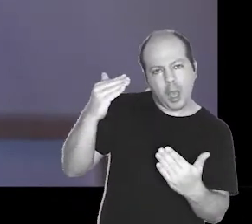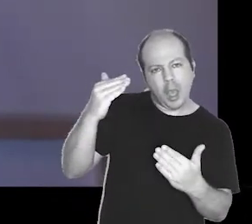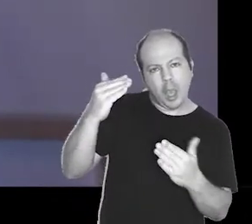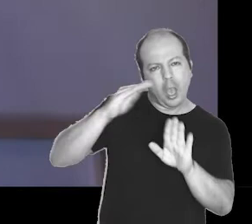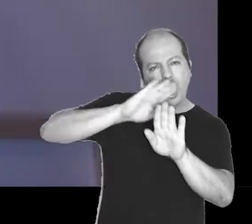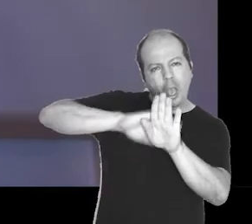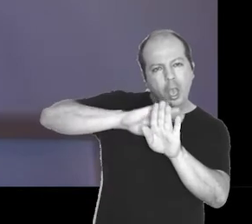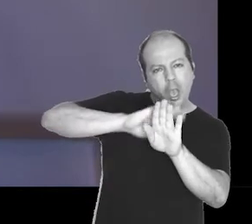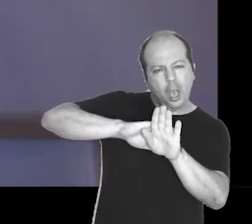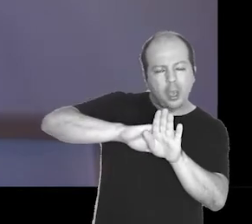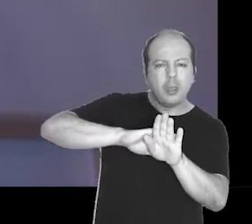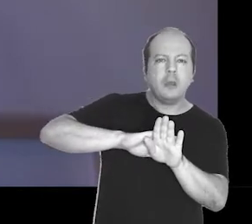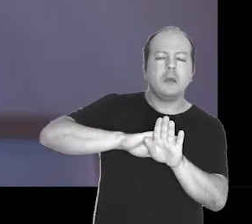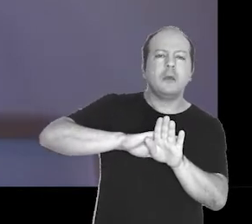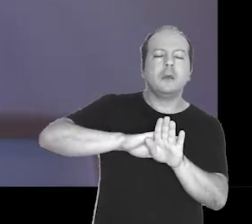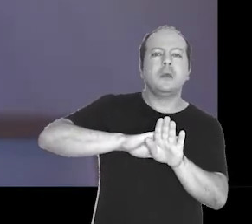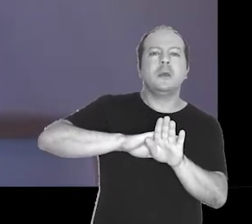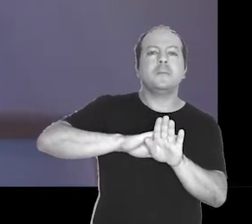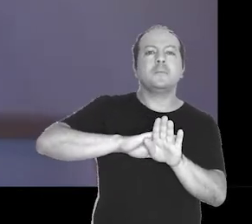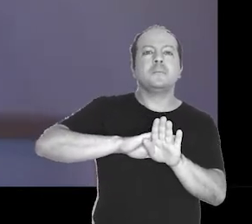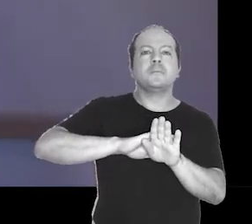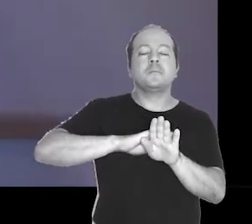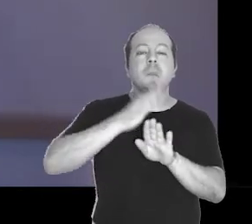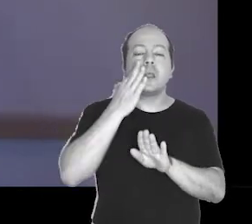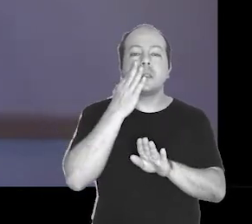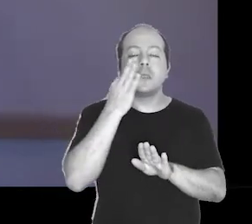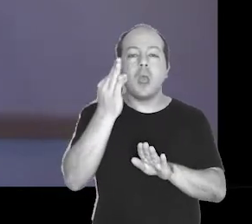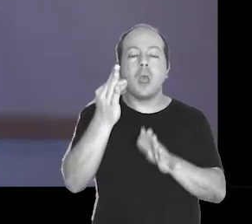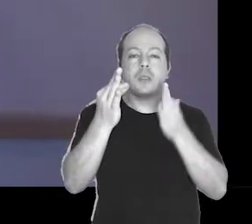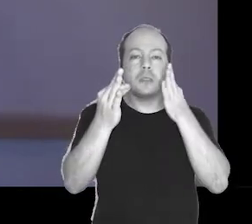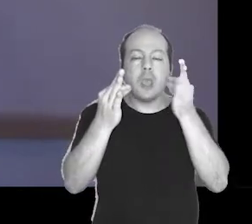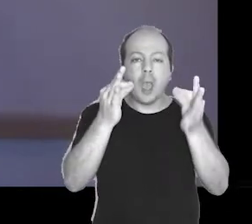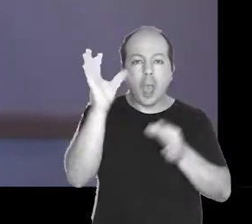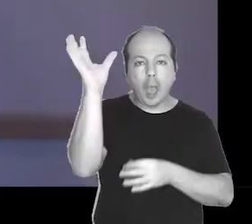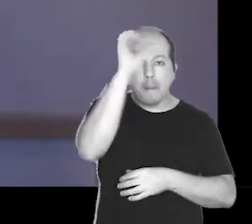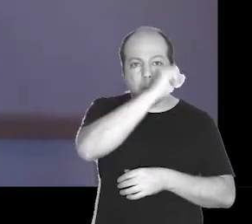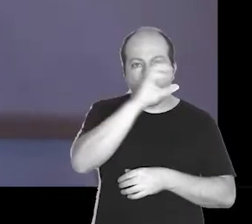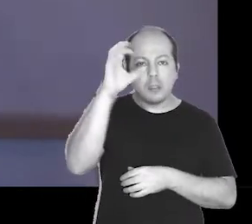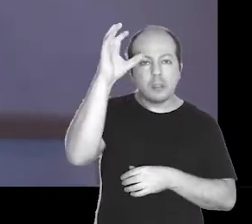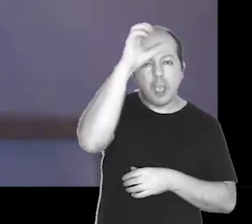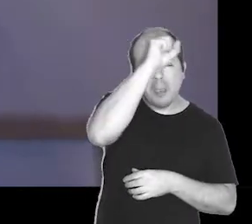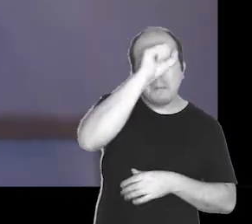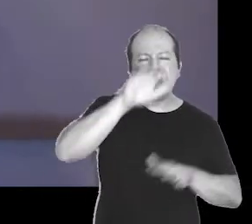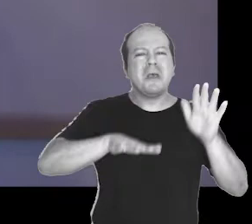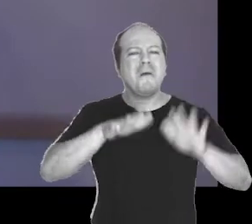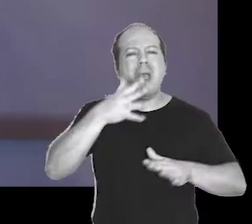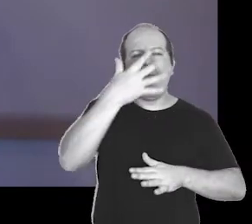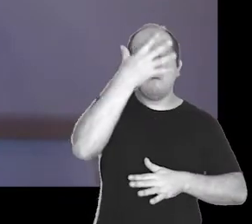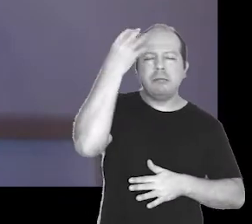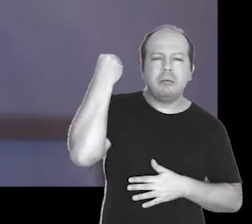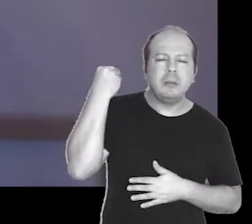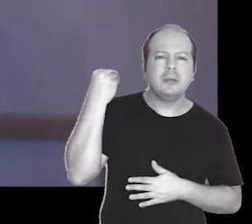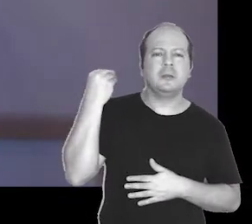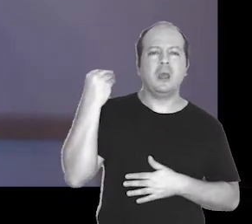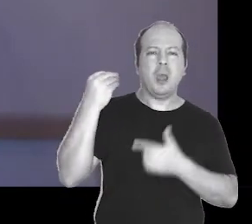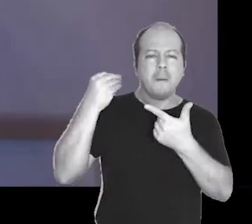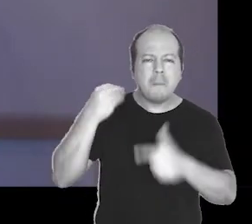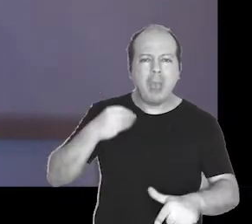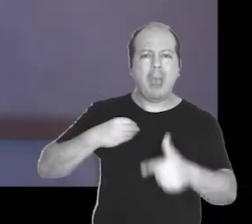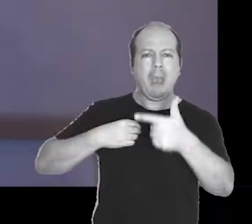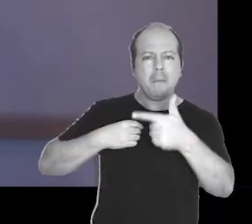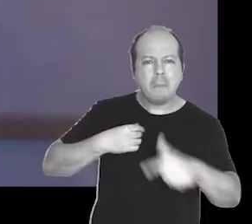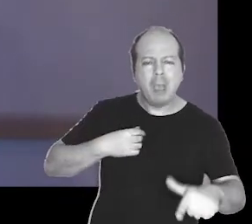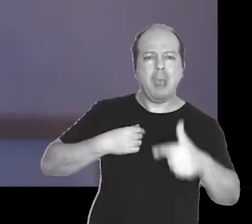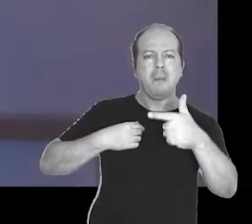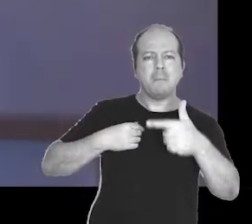ocultos. Há tempos aprendemos que tais esquecimentos e